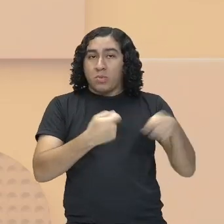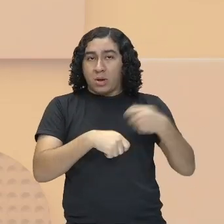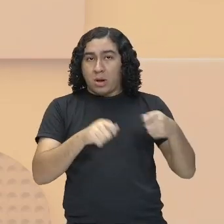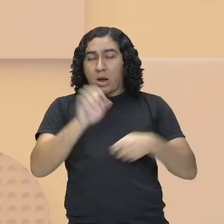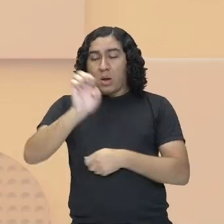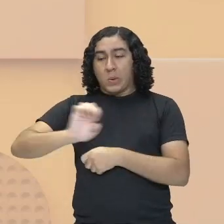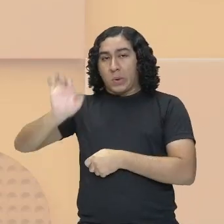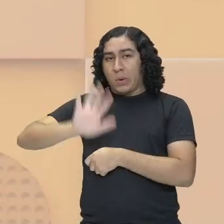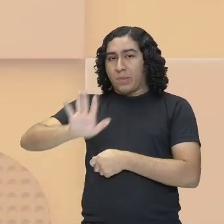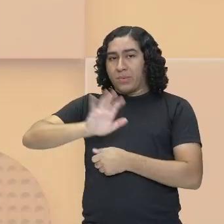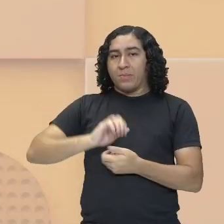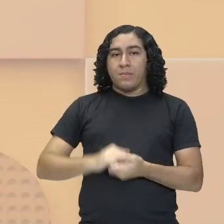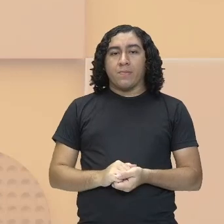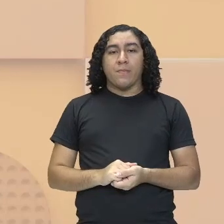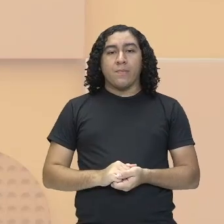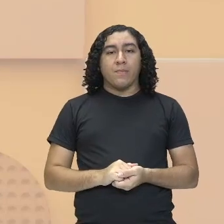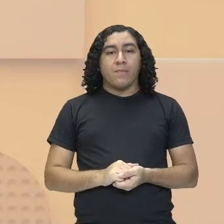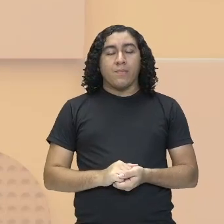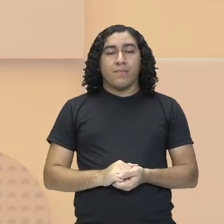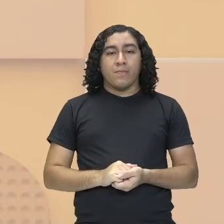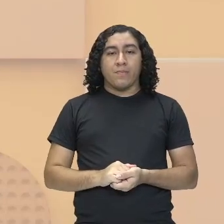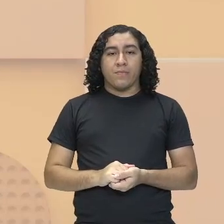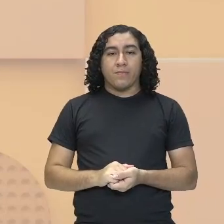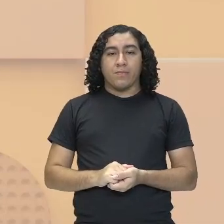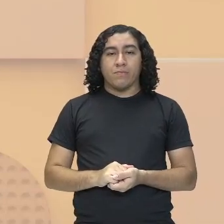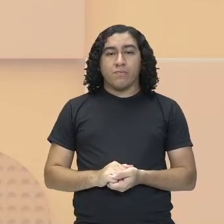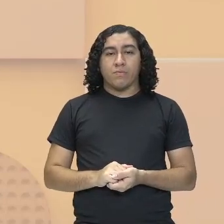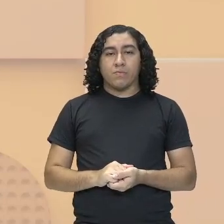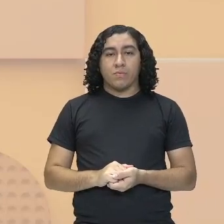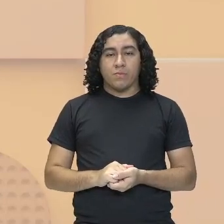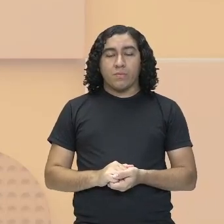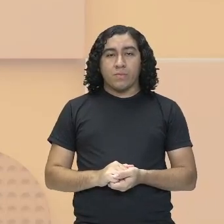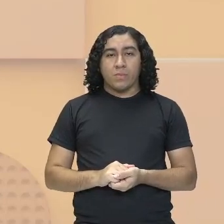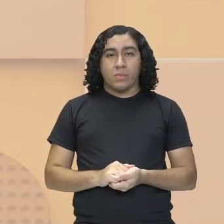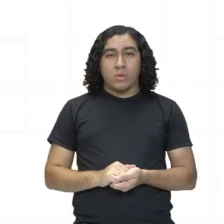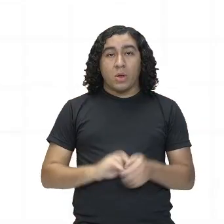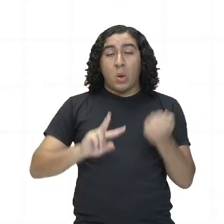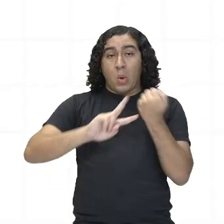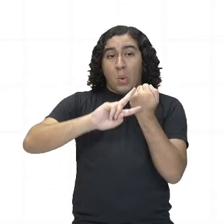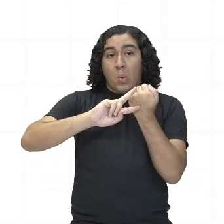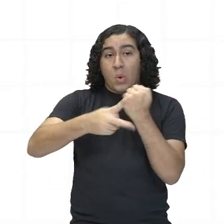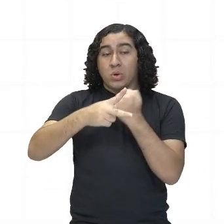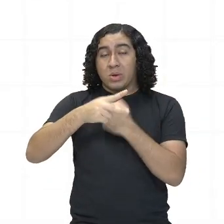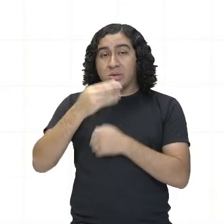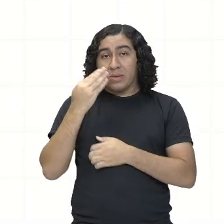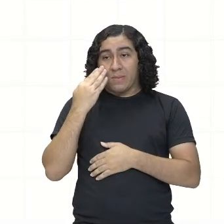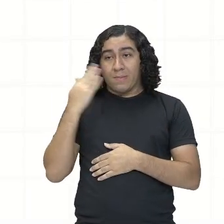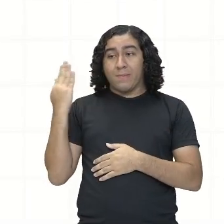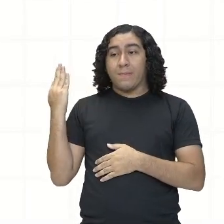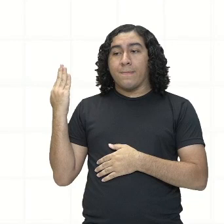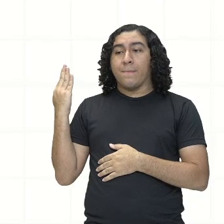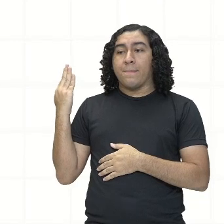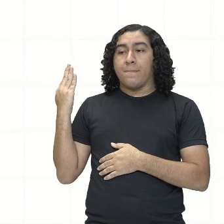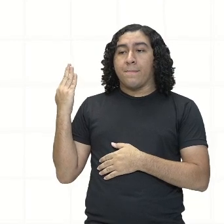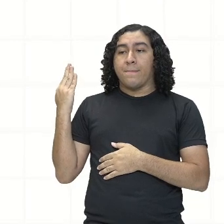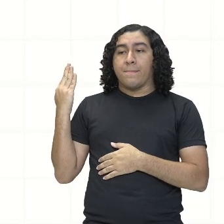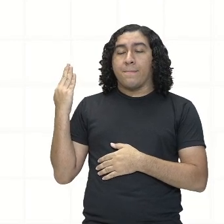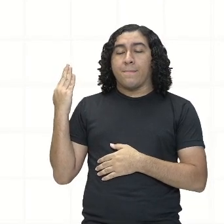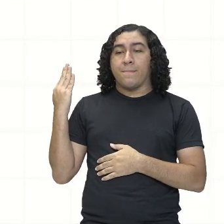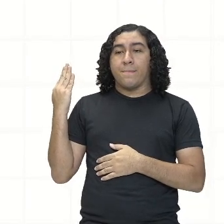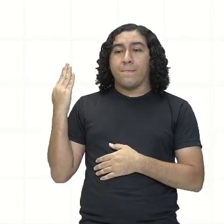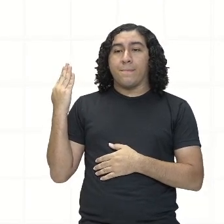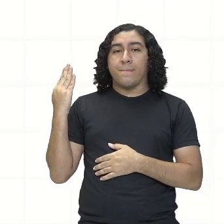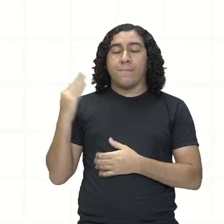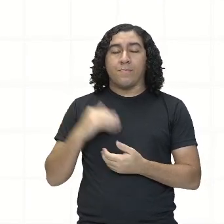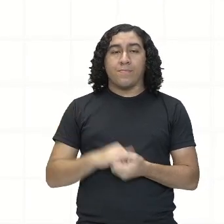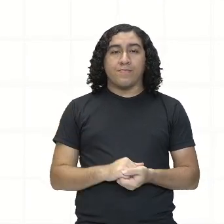Europa. Isso também vai culminar no que a gente vai chamar de reforma protestante. Então, a reforma protestante vai